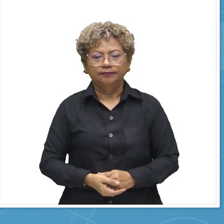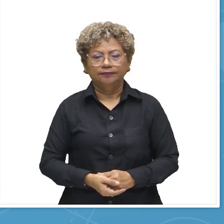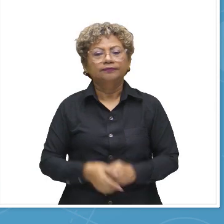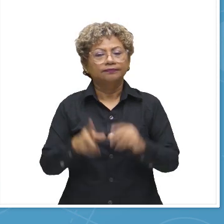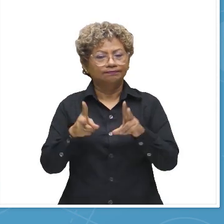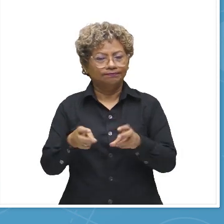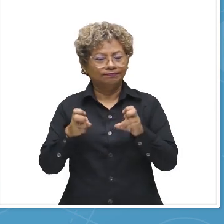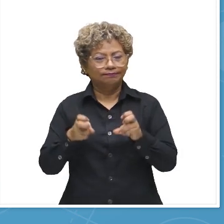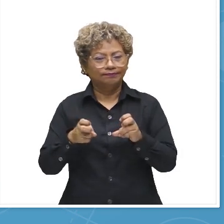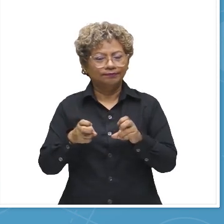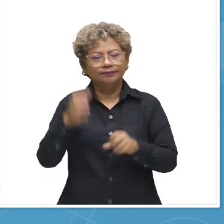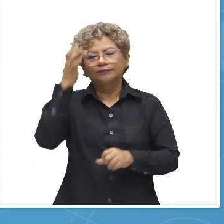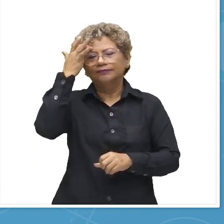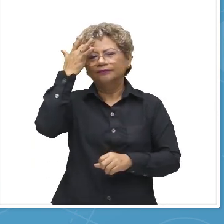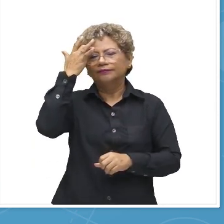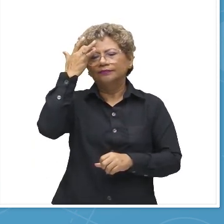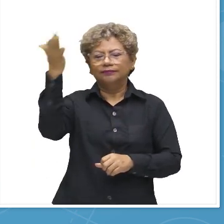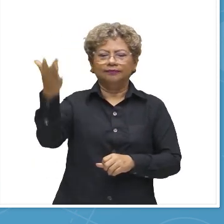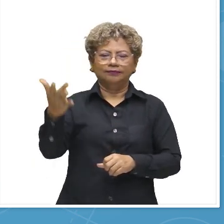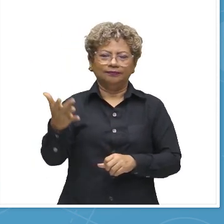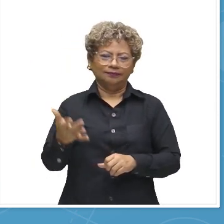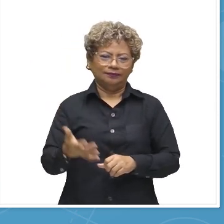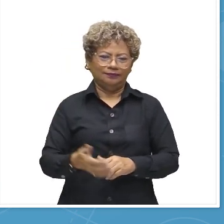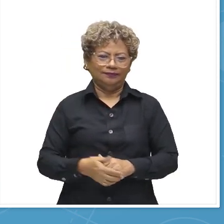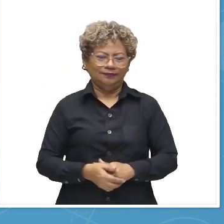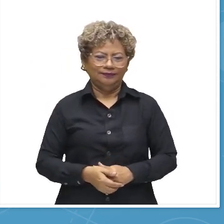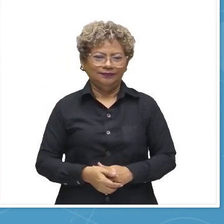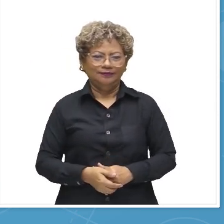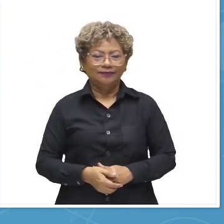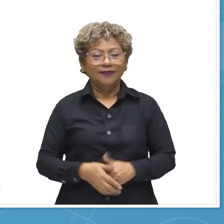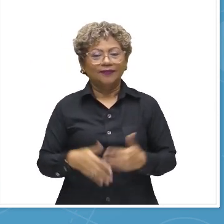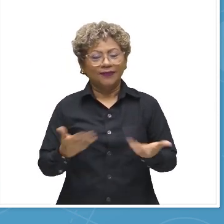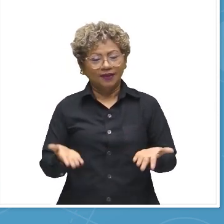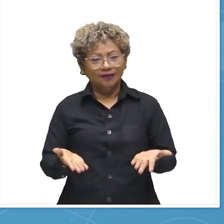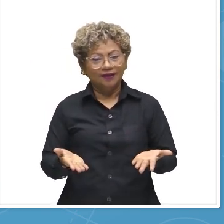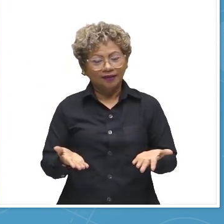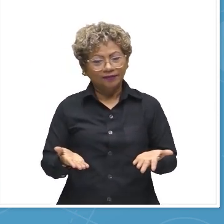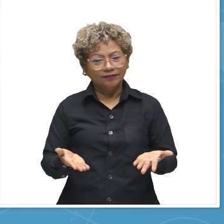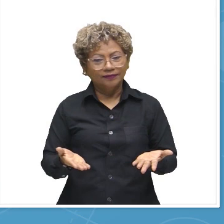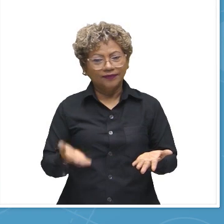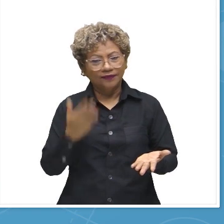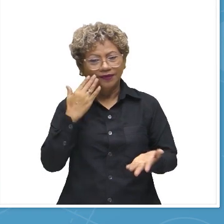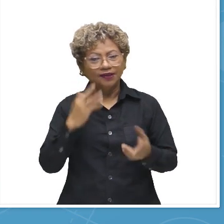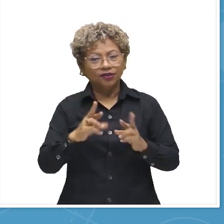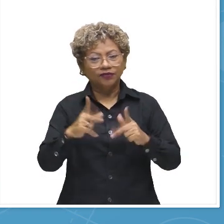3 é igual a 3. Então, sobrou aqui 5 sobre 3. Moral da história, meus